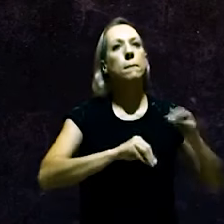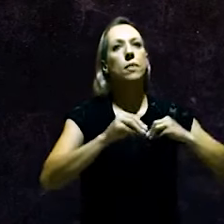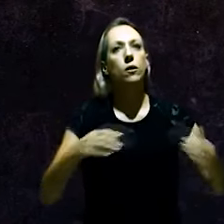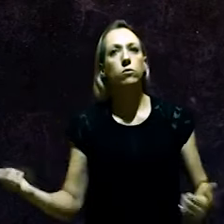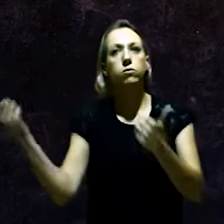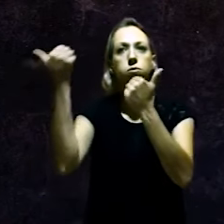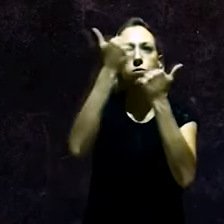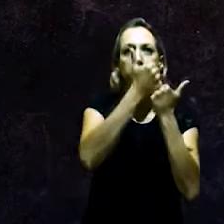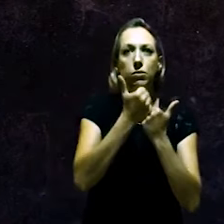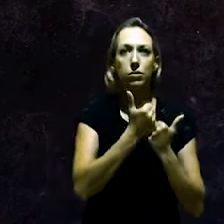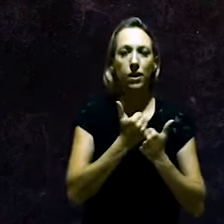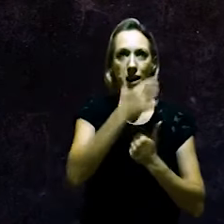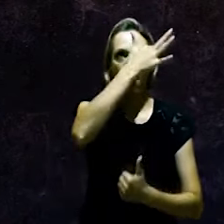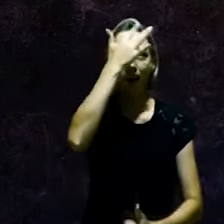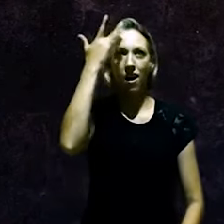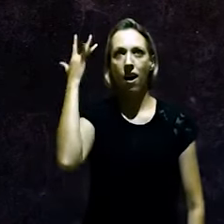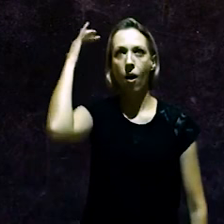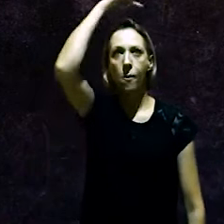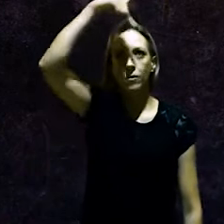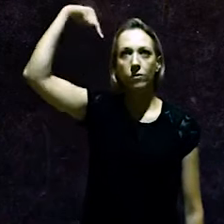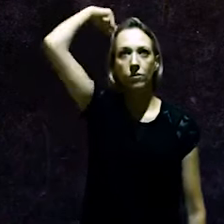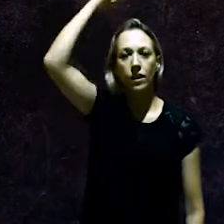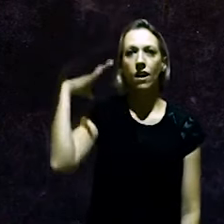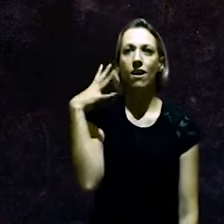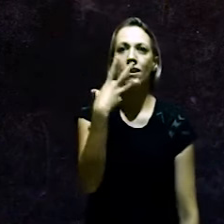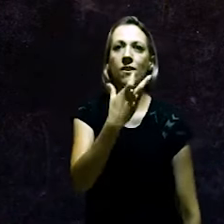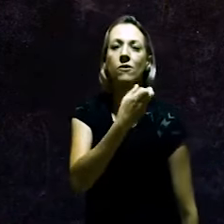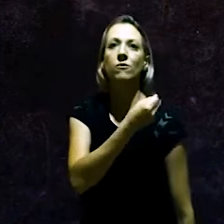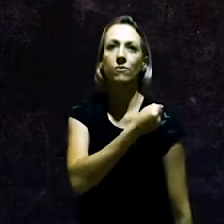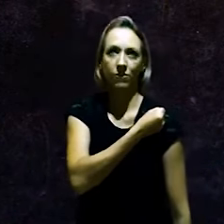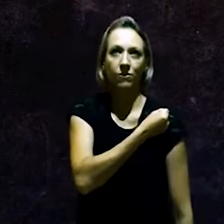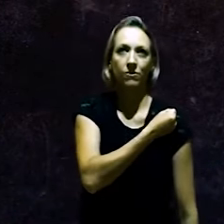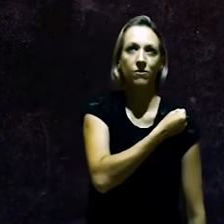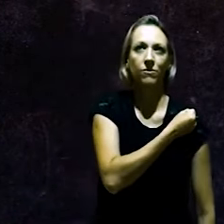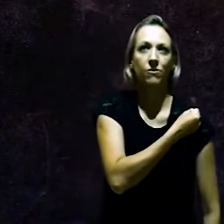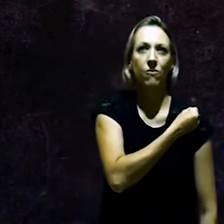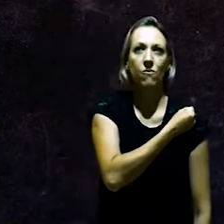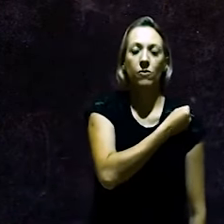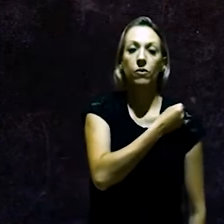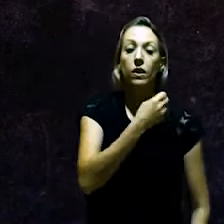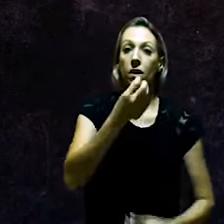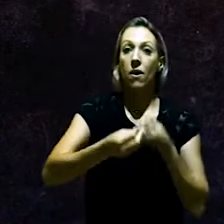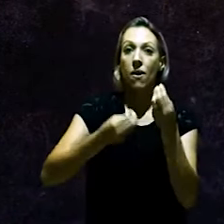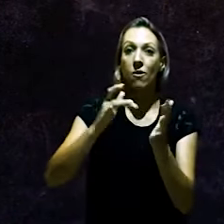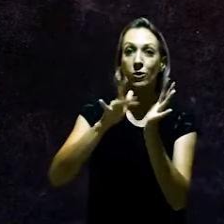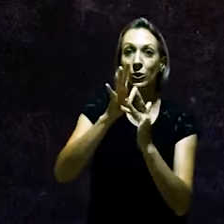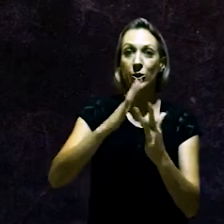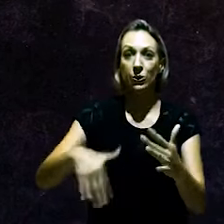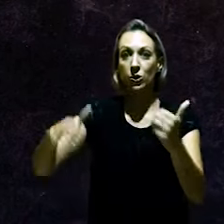de ordenanças, o qual nos era prejudicial, removeu-o inteiramente, cravando-o na cruz.